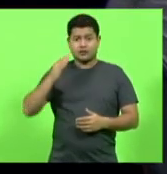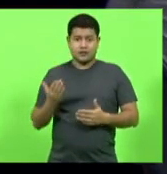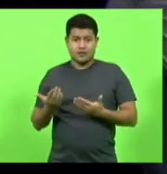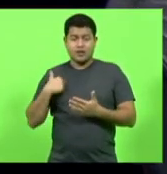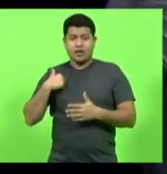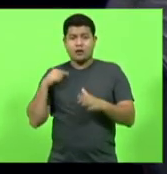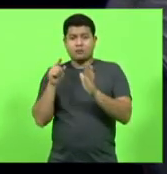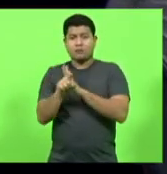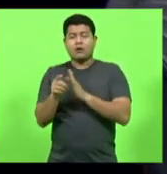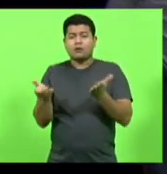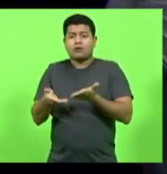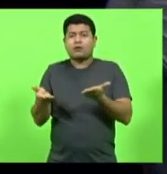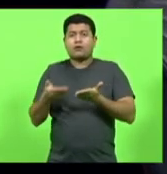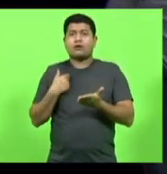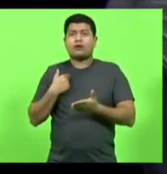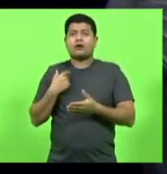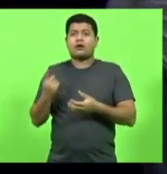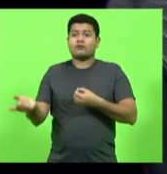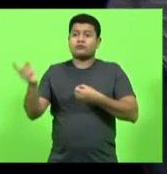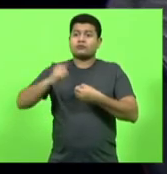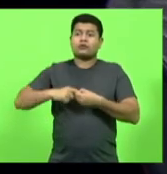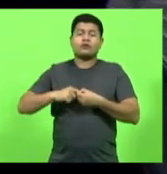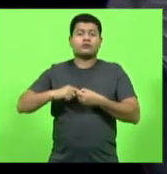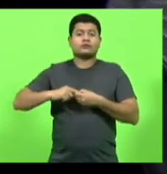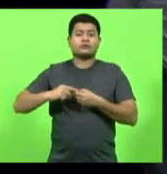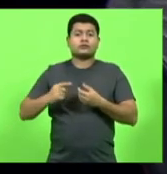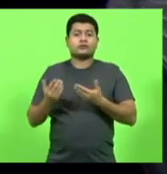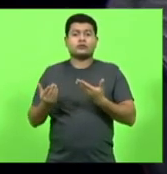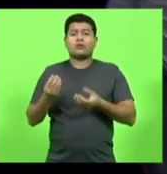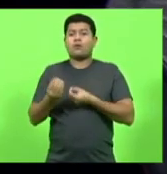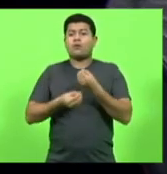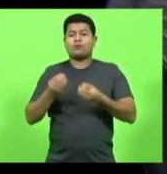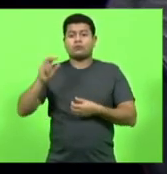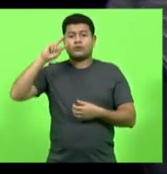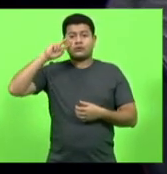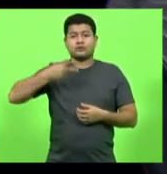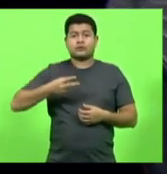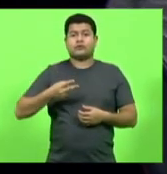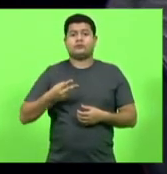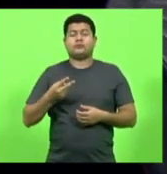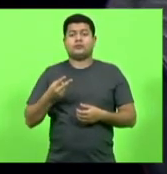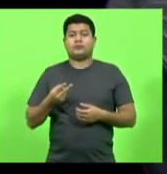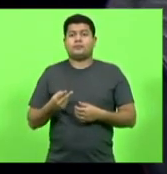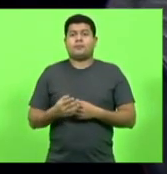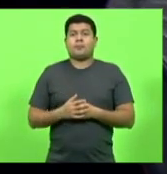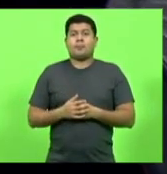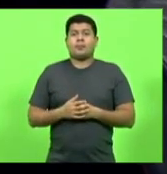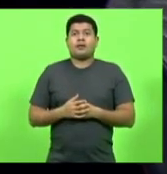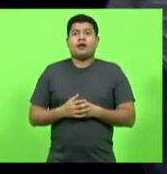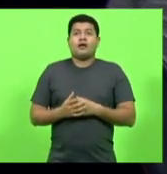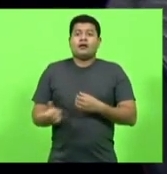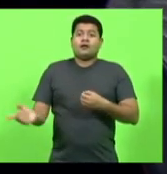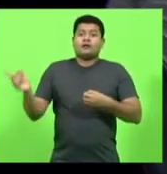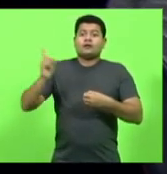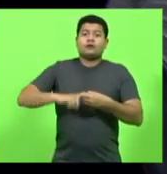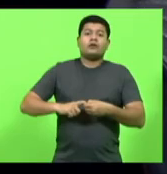que está voltando em reconhecimento a esta votação. O que está